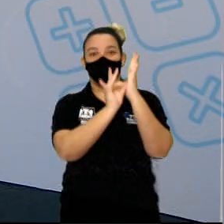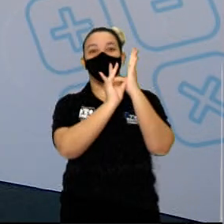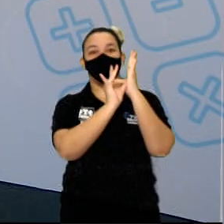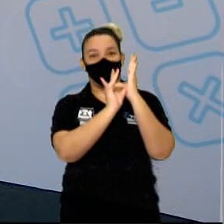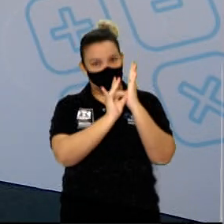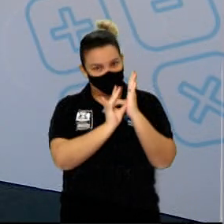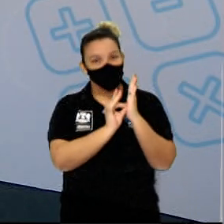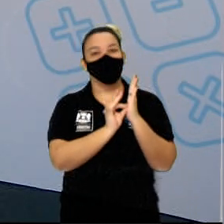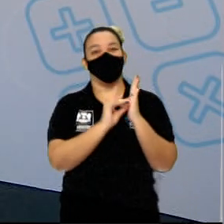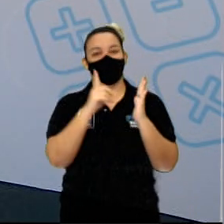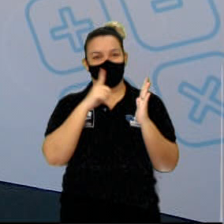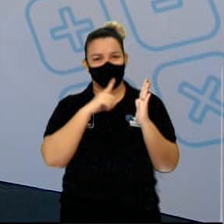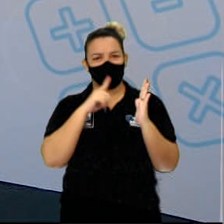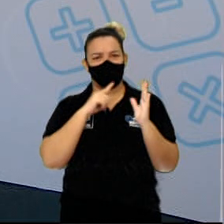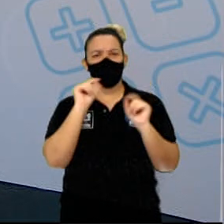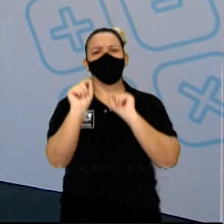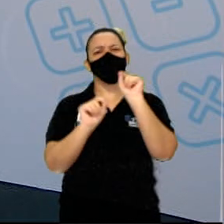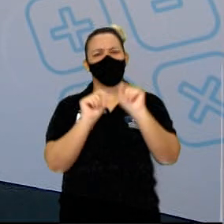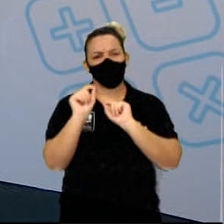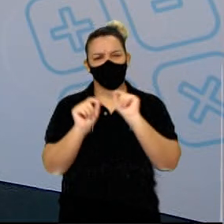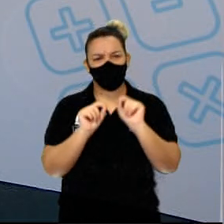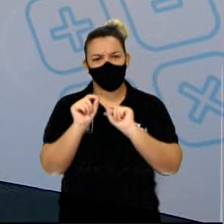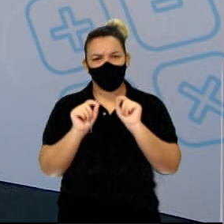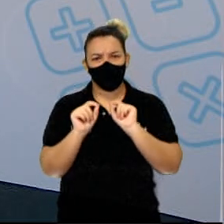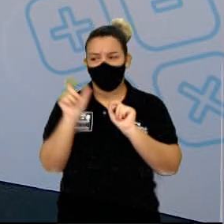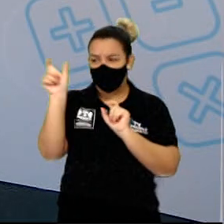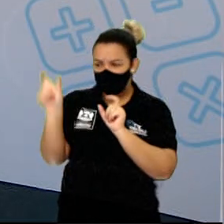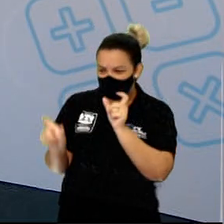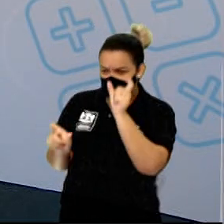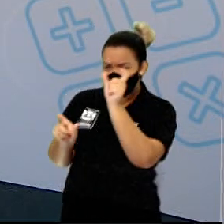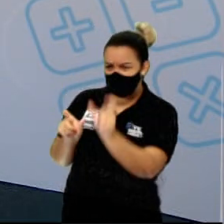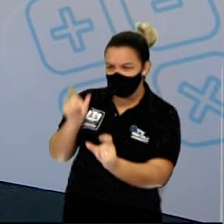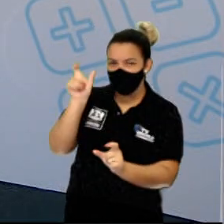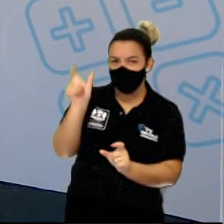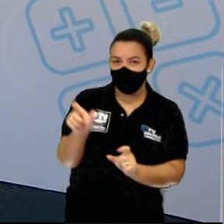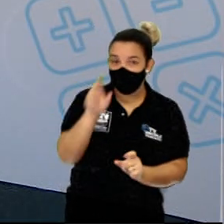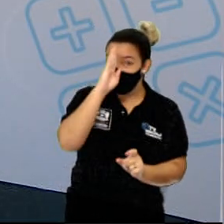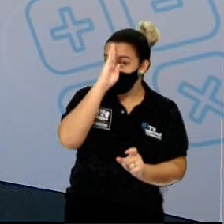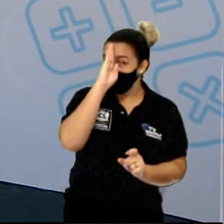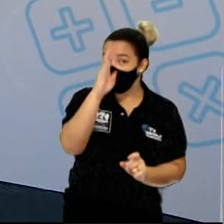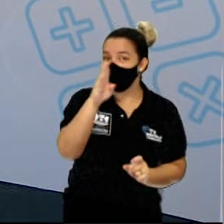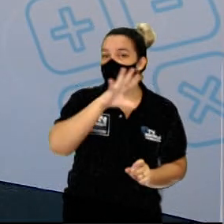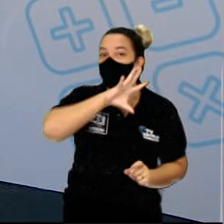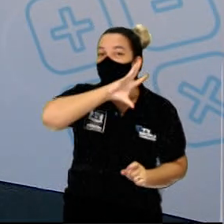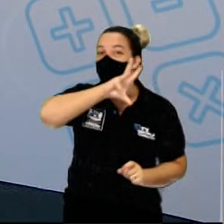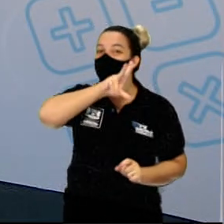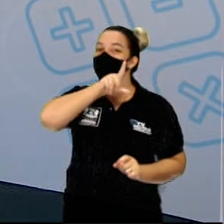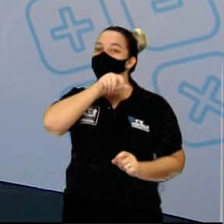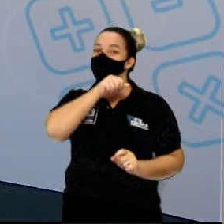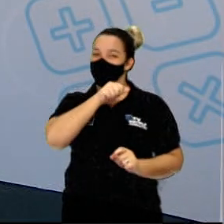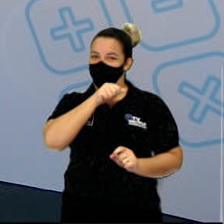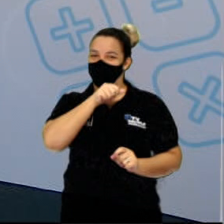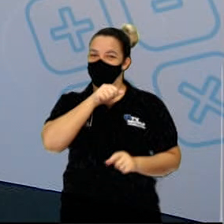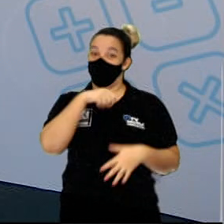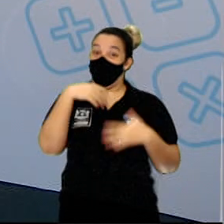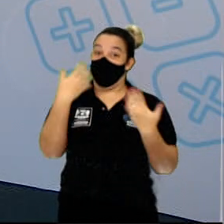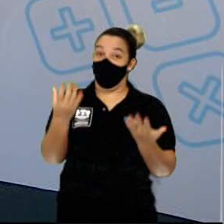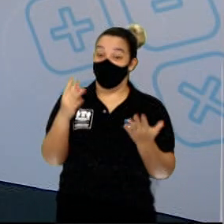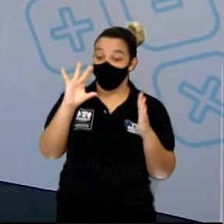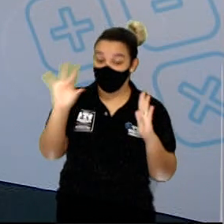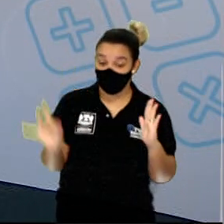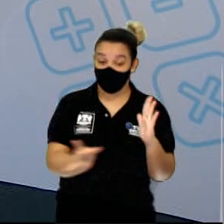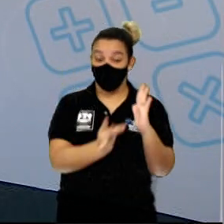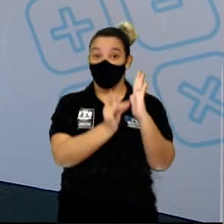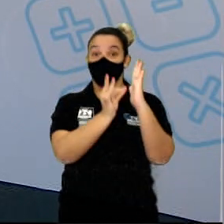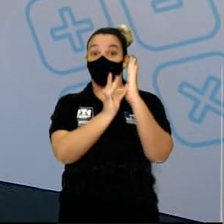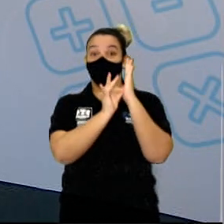personificação. E o que é isso? Como os nossos personagens principais são animais, nós temos aí a personificação, a